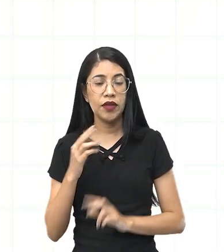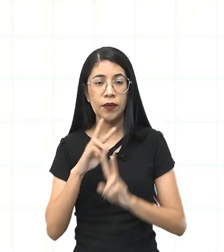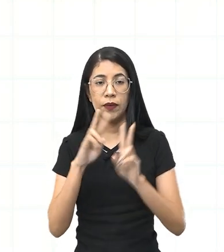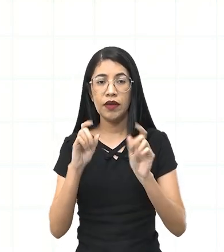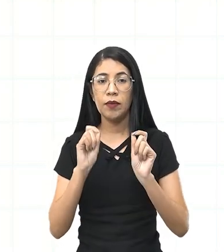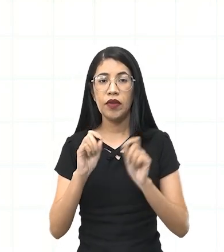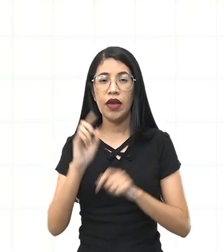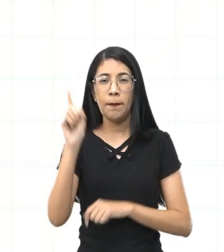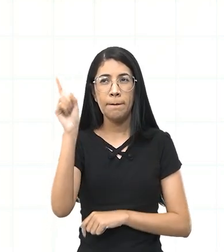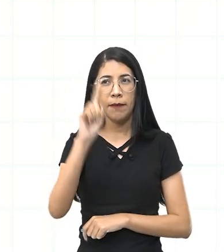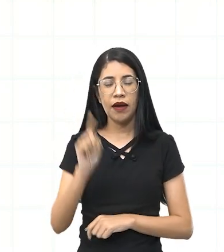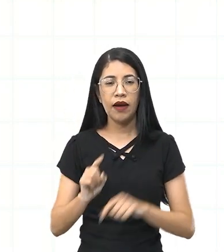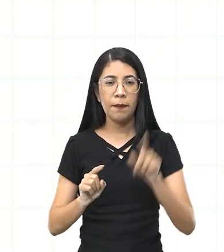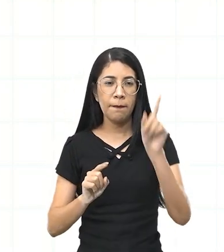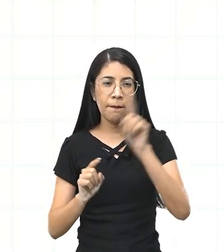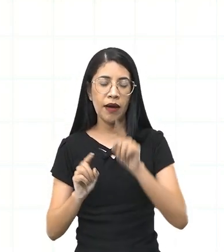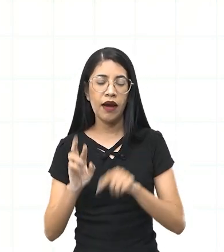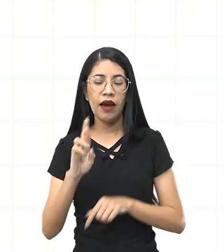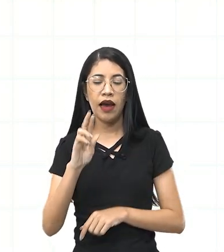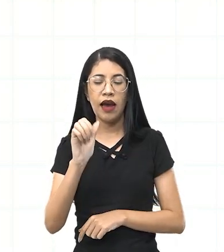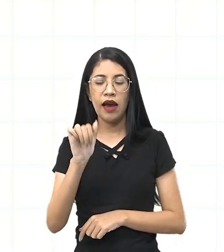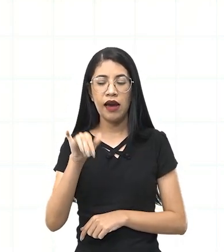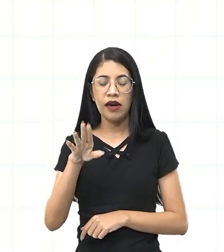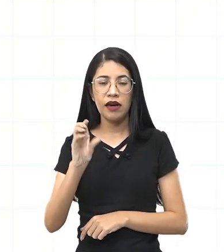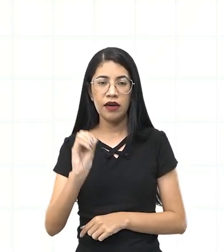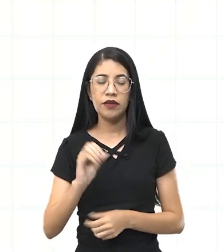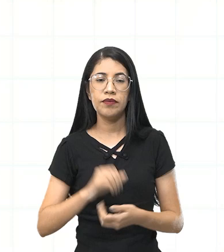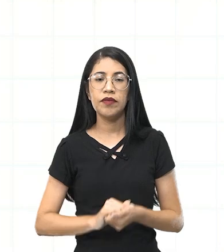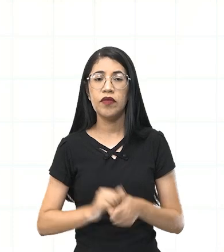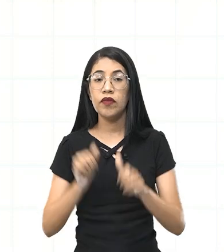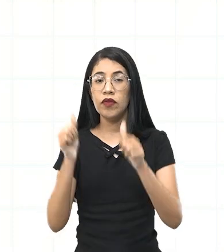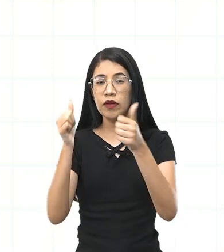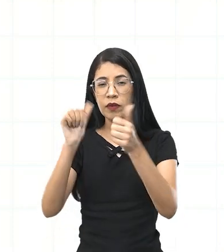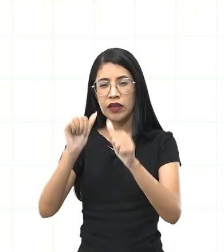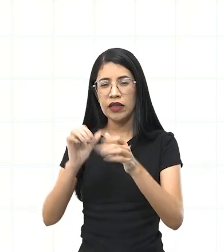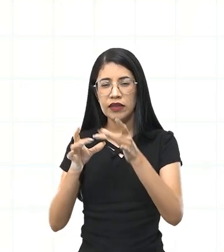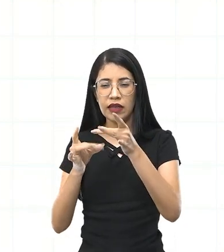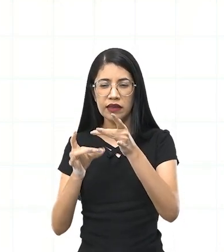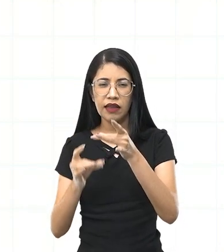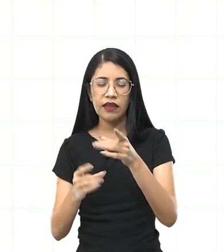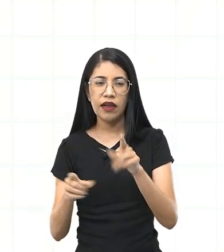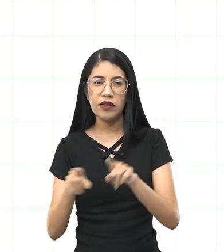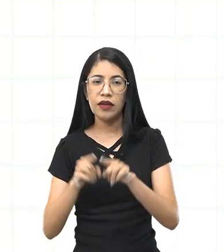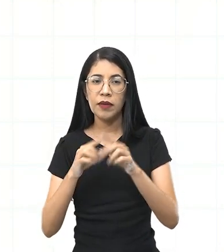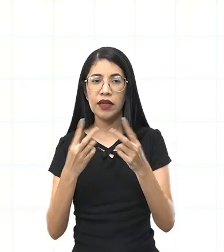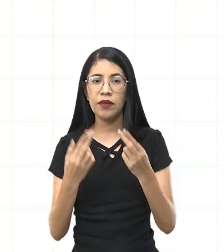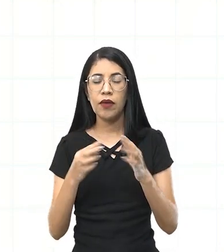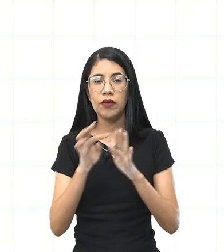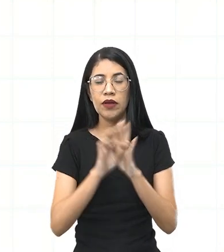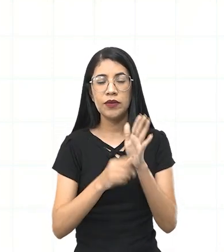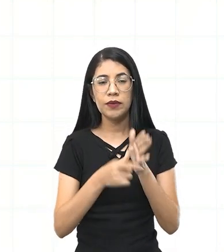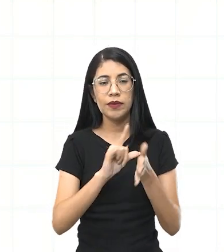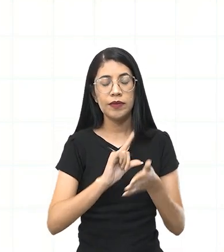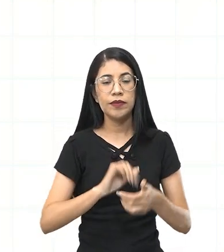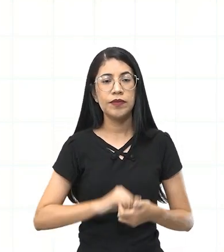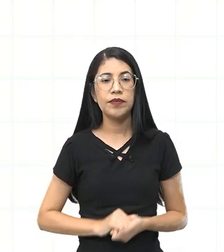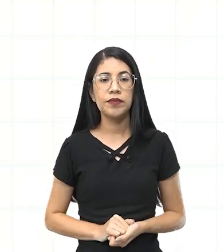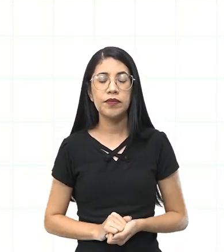o raio, né? Vamos analisar igual nós fizemos com o outro texto, tá bom? Vamos lá.